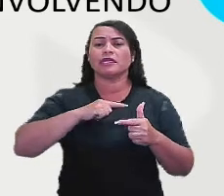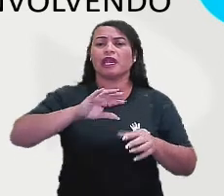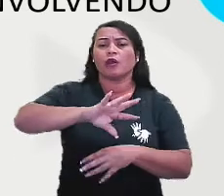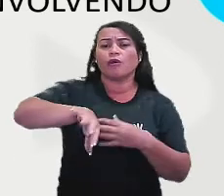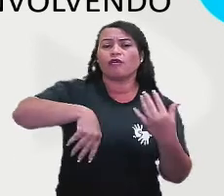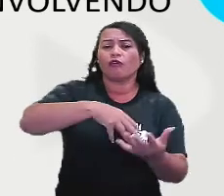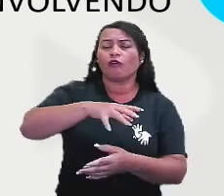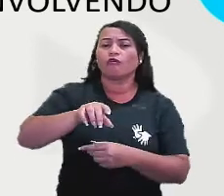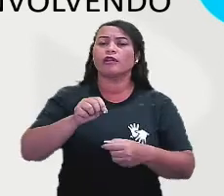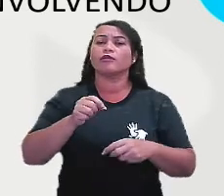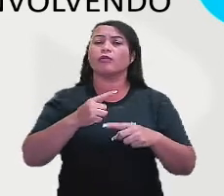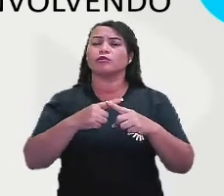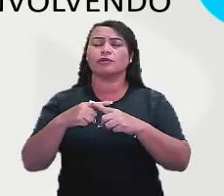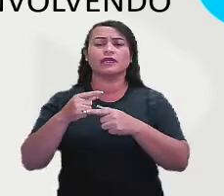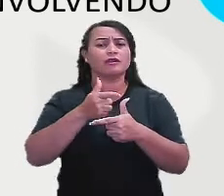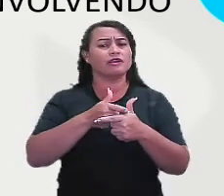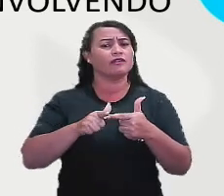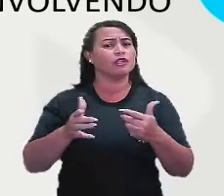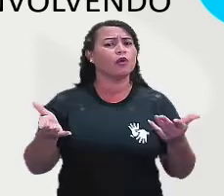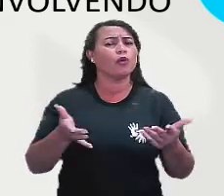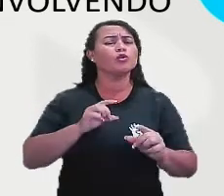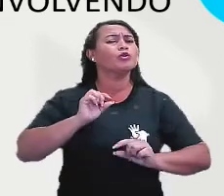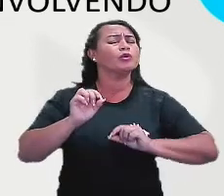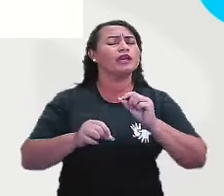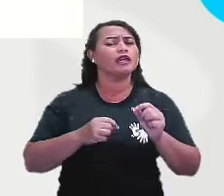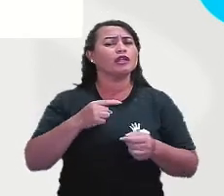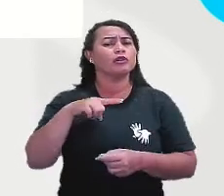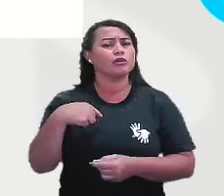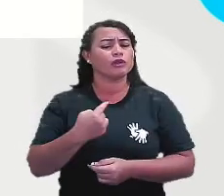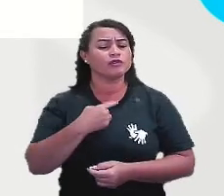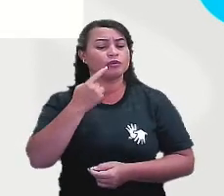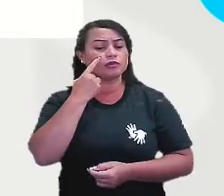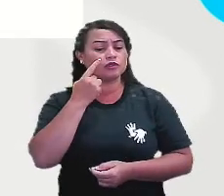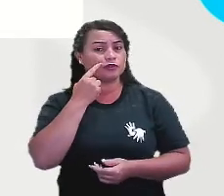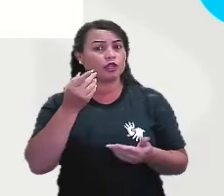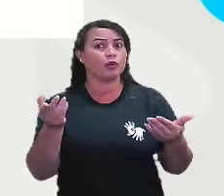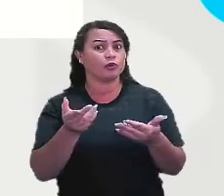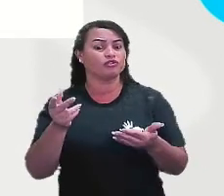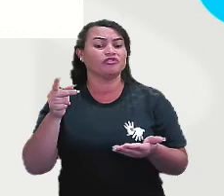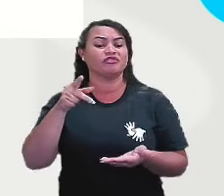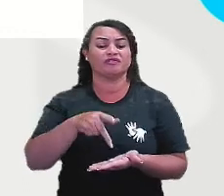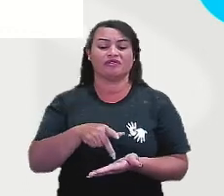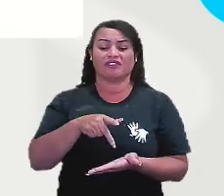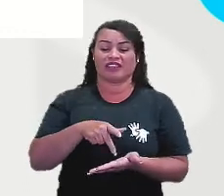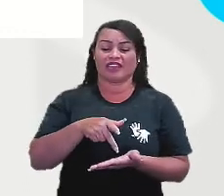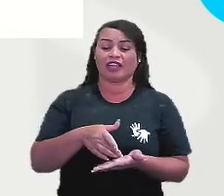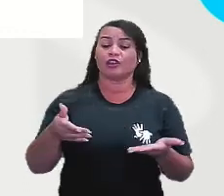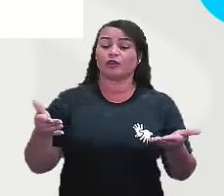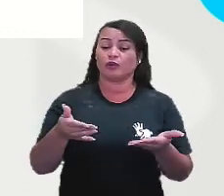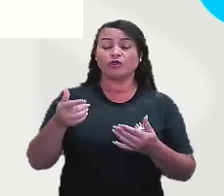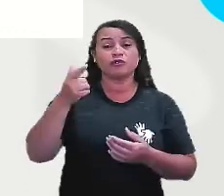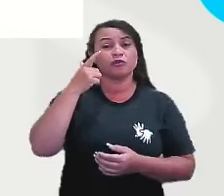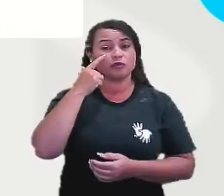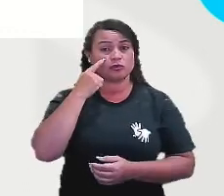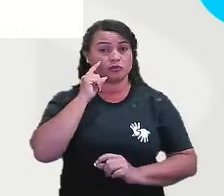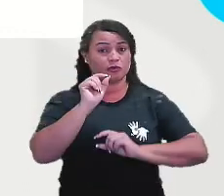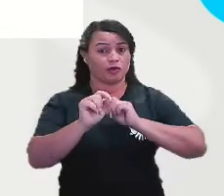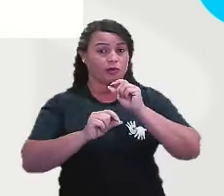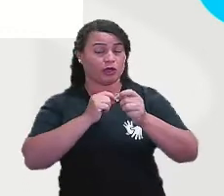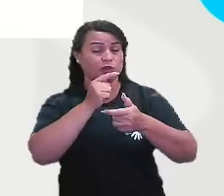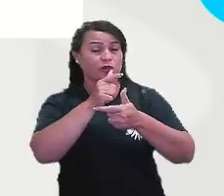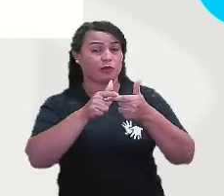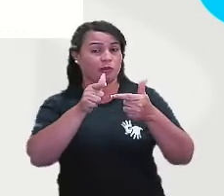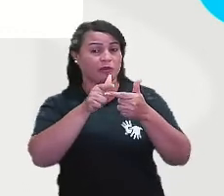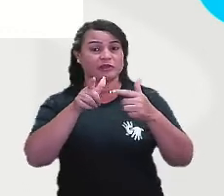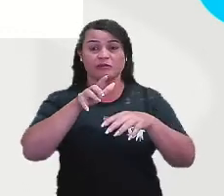e a divisão. Então, o que é que nós vamos ver hoje realmente? Hoje a gente vai lá rever os nossos